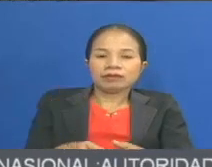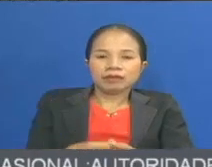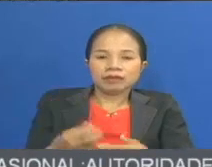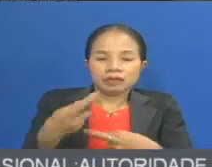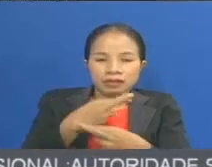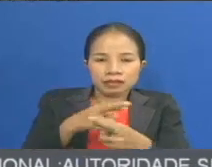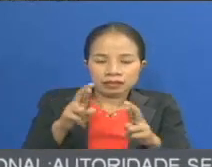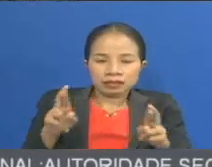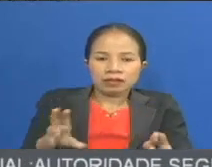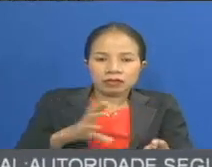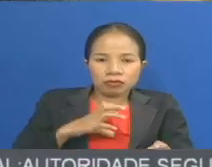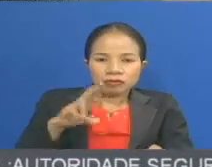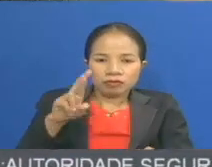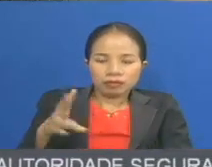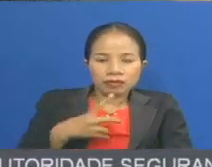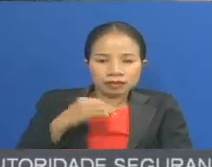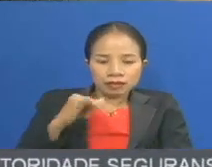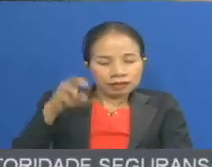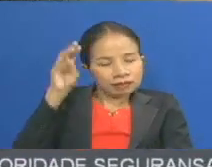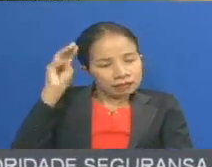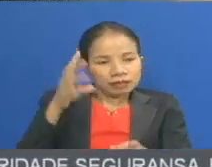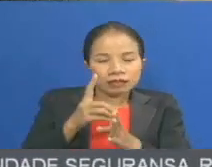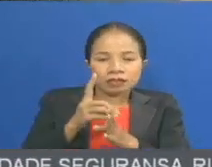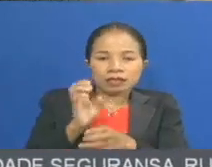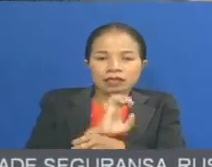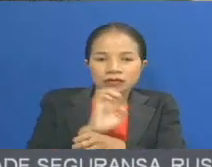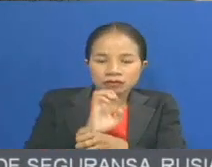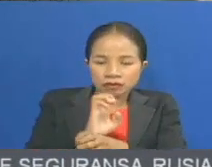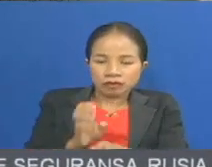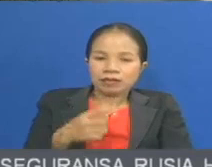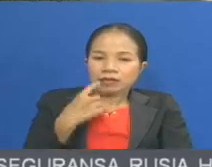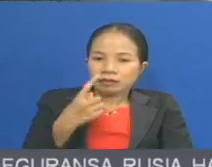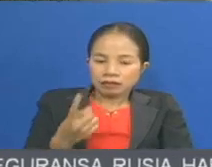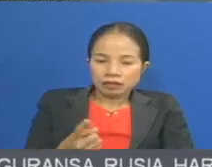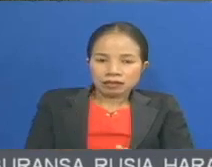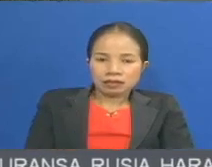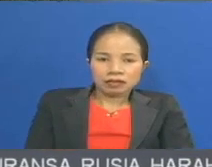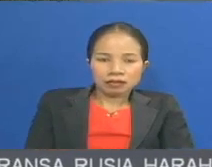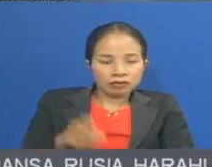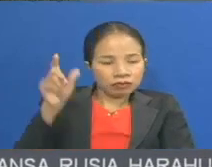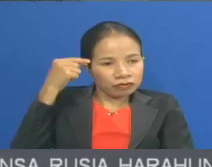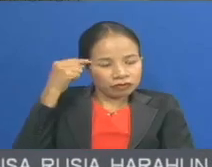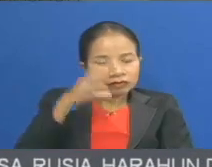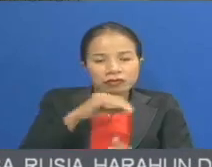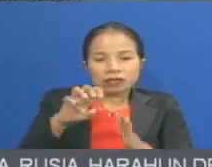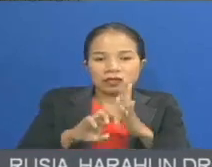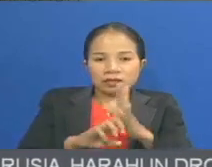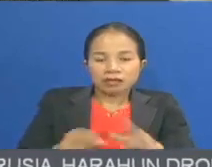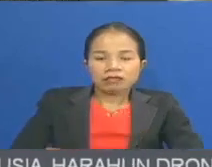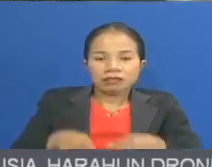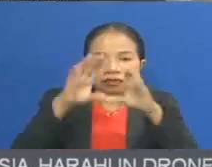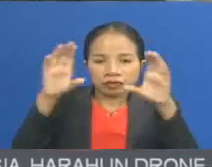Trade Invest Colmeira Dili. Ministro Coordenador Assunto Econômico, Joaquim Amaral Ateten. Governo no Estado atribui certificado